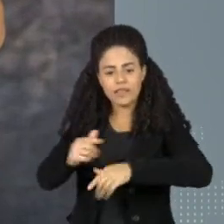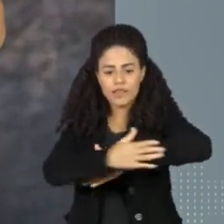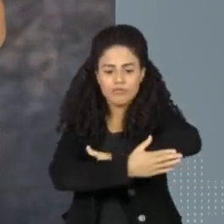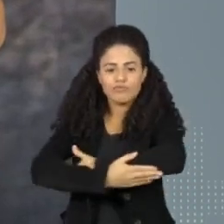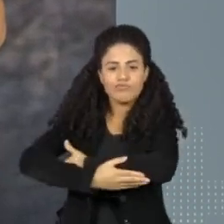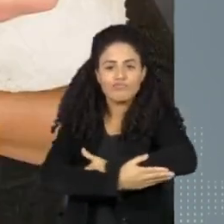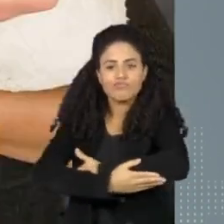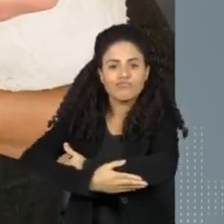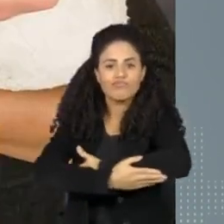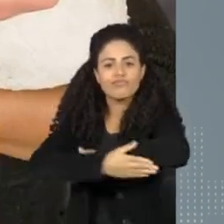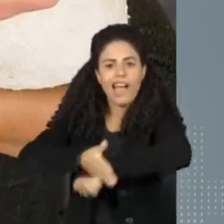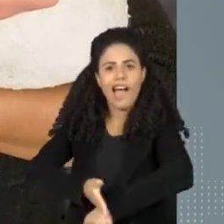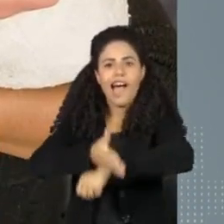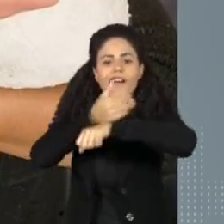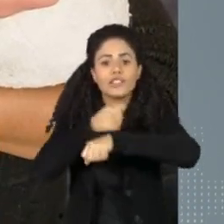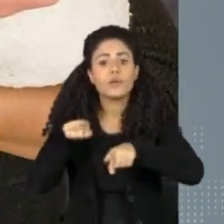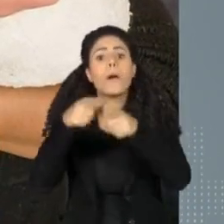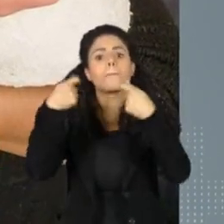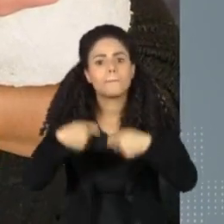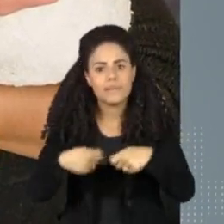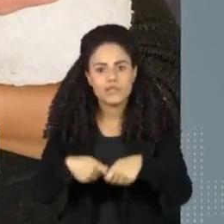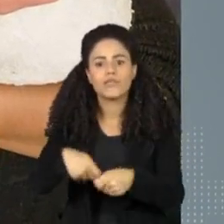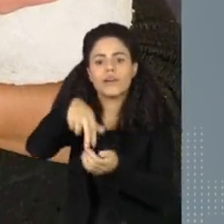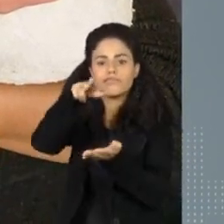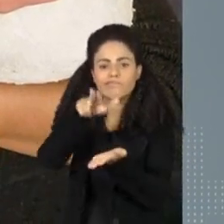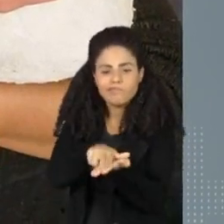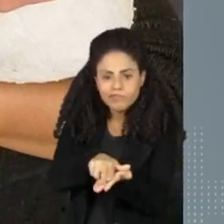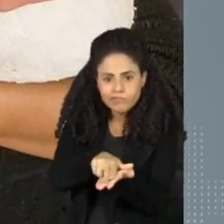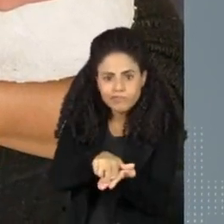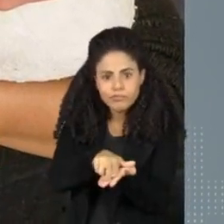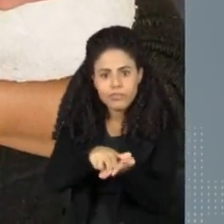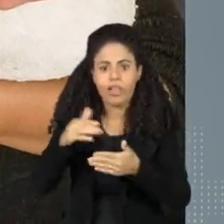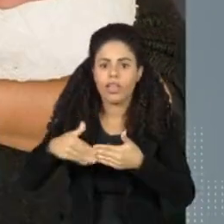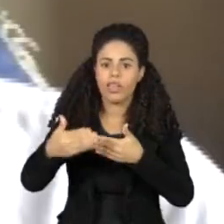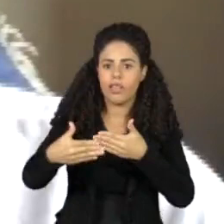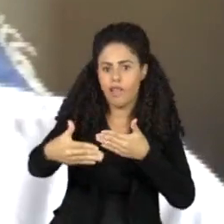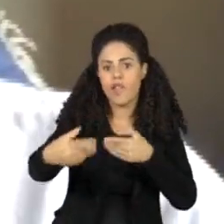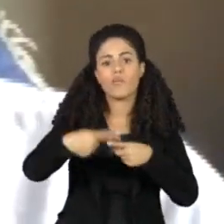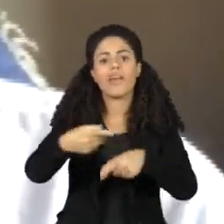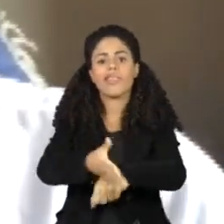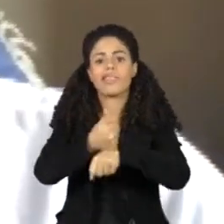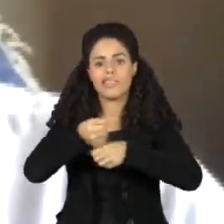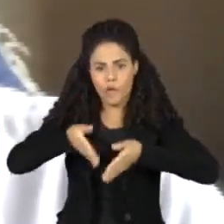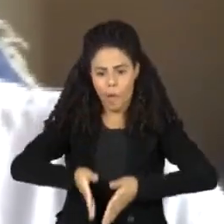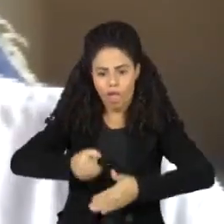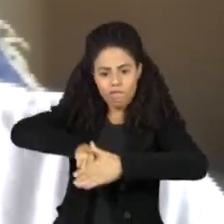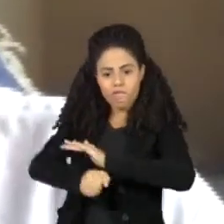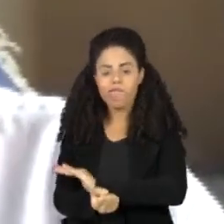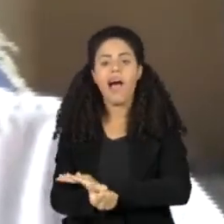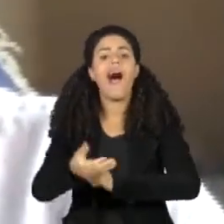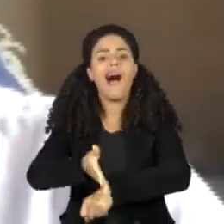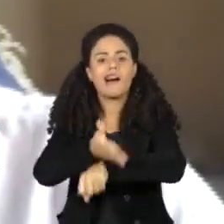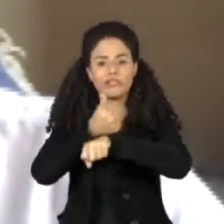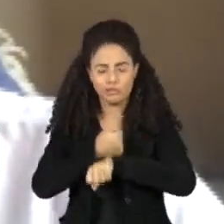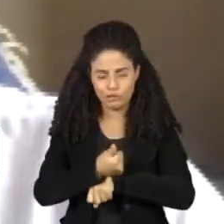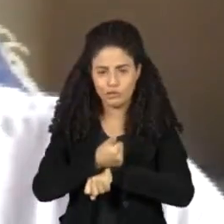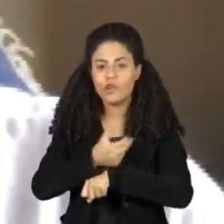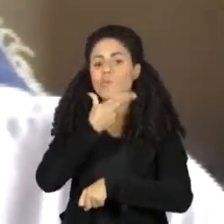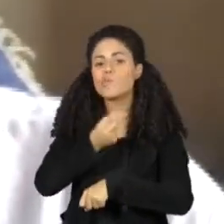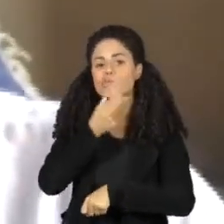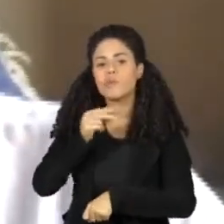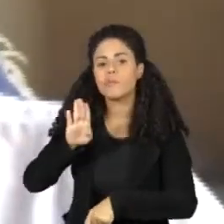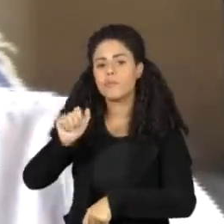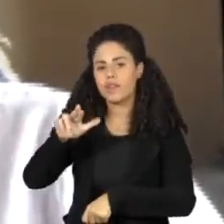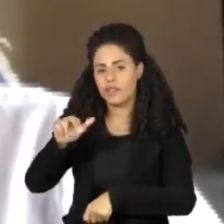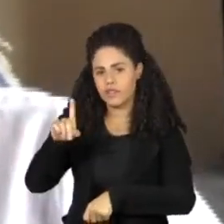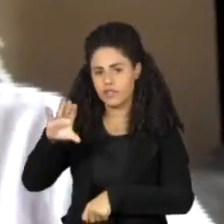nasceram prematuros e tiveram que ficar no hospital mais tempo do que o planejado. Meu menino, o Benício, ele ficou 3 dias na